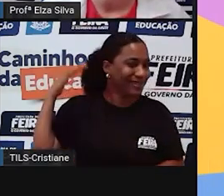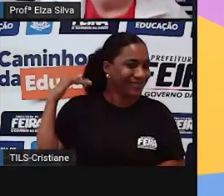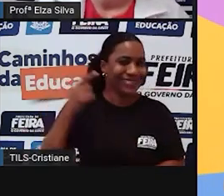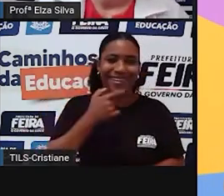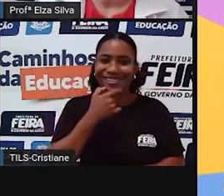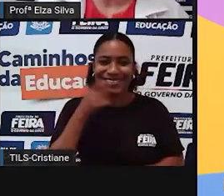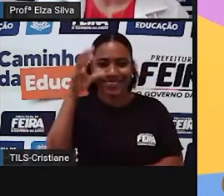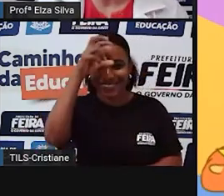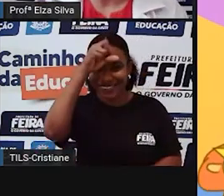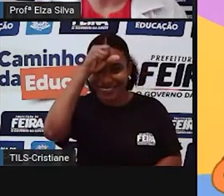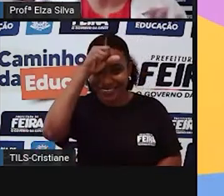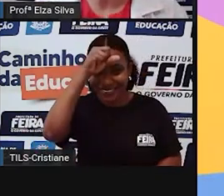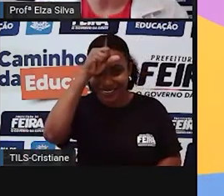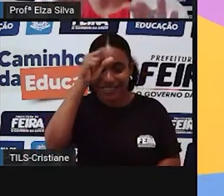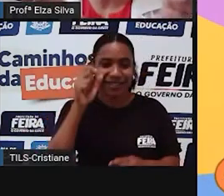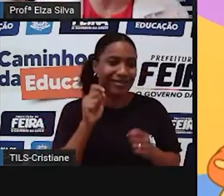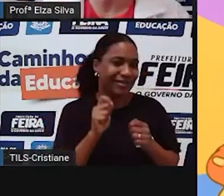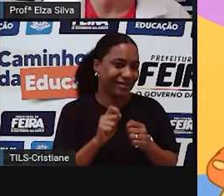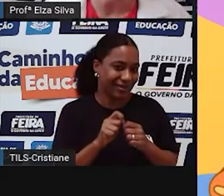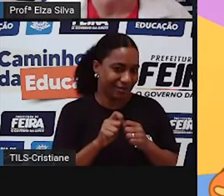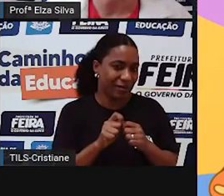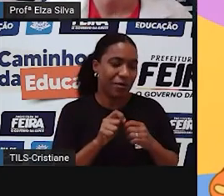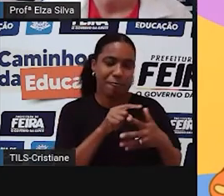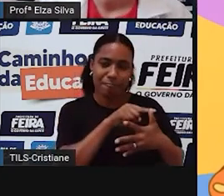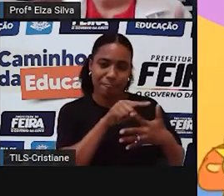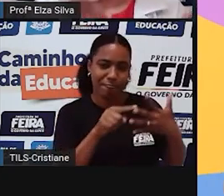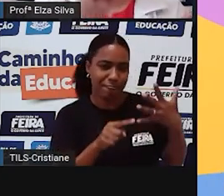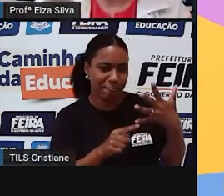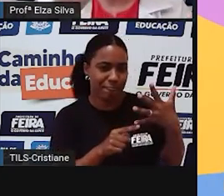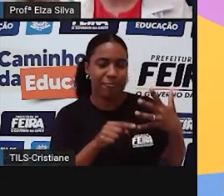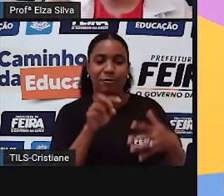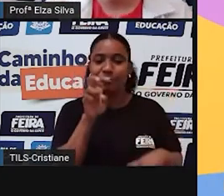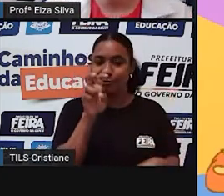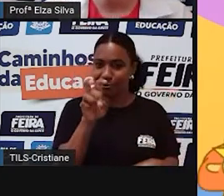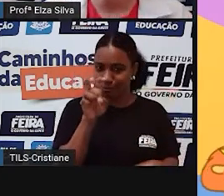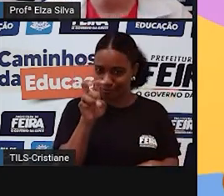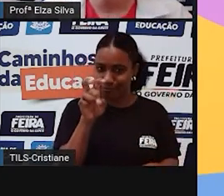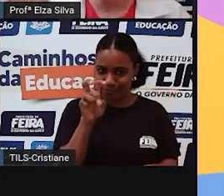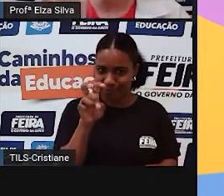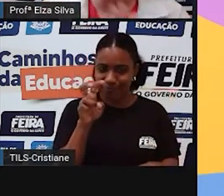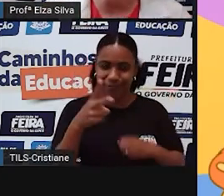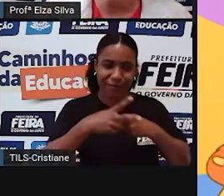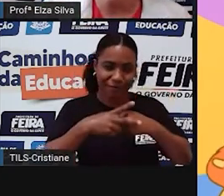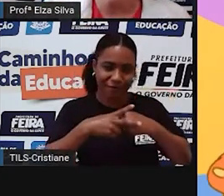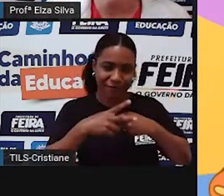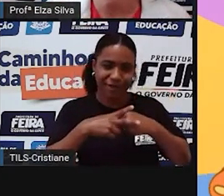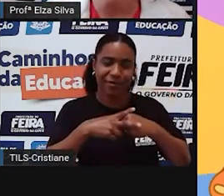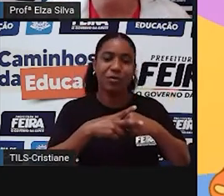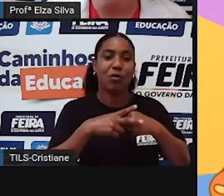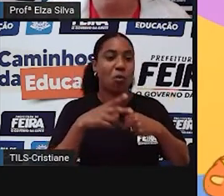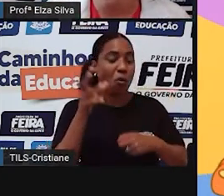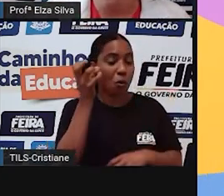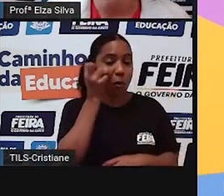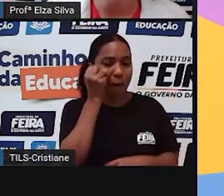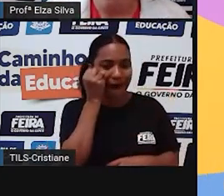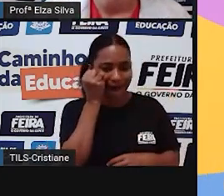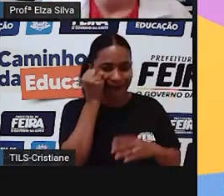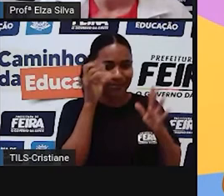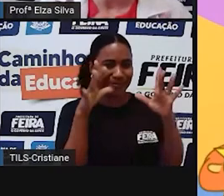inicialmente. Eu recortava, por exemplo, cinco verbos, escrevia numa folha de papel e colava na parede do meu